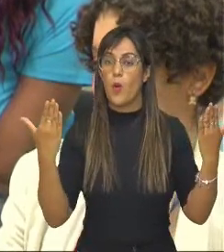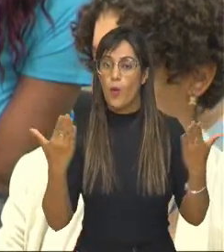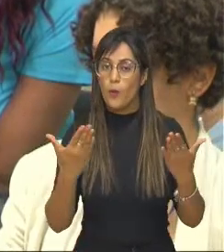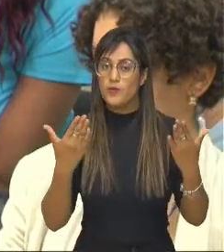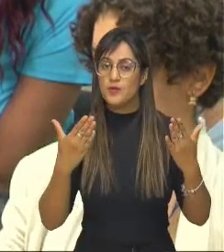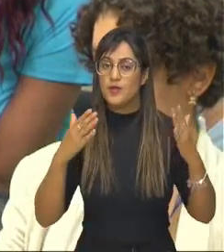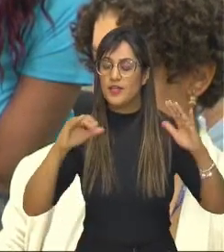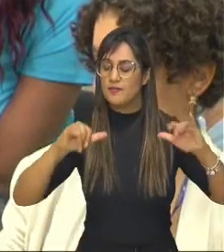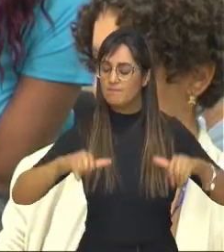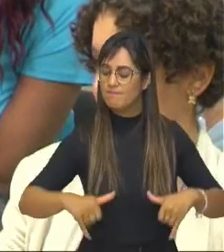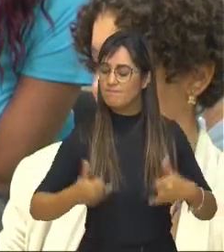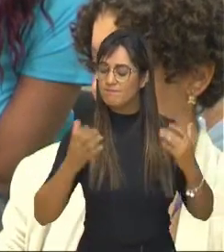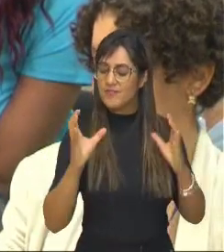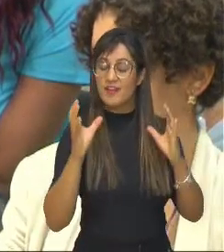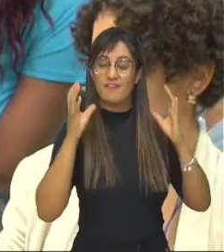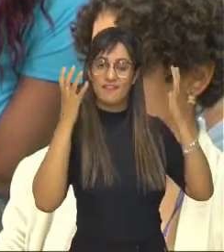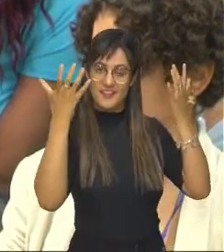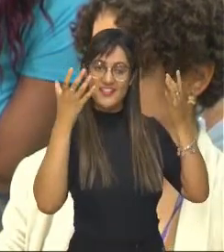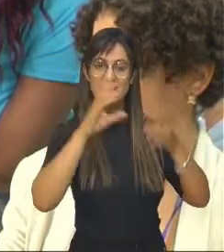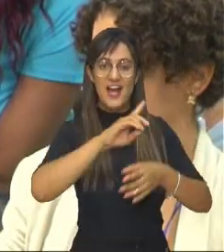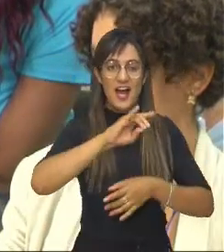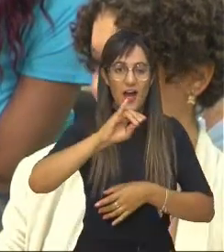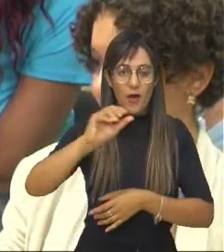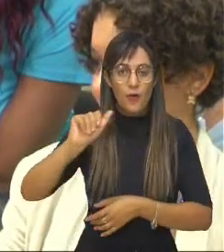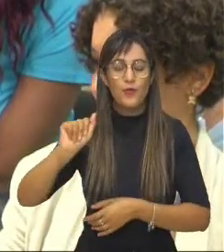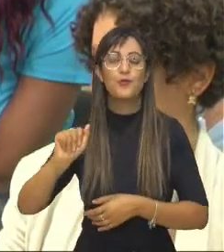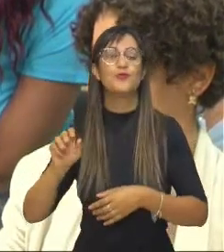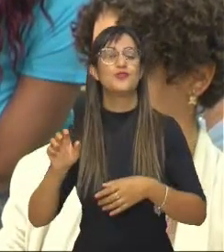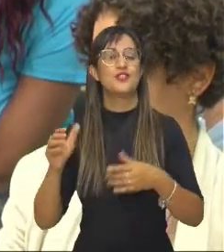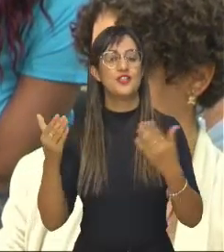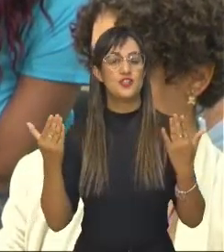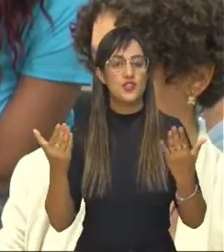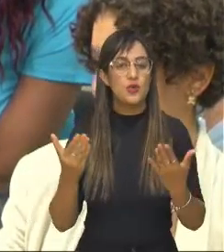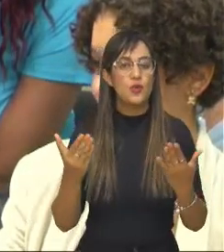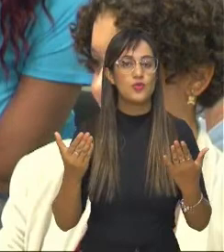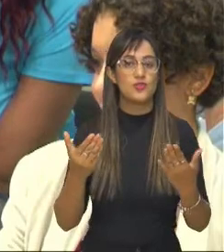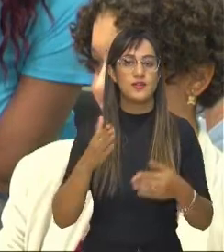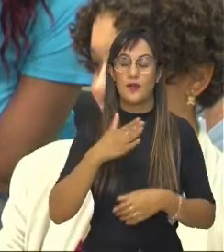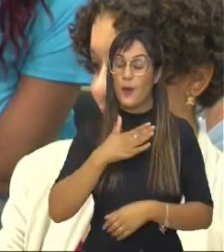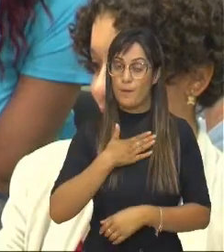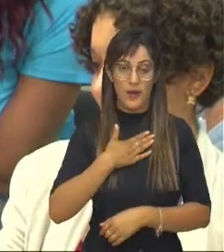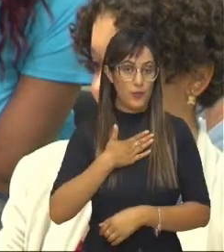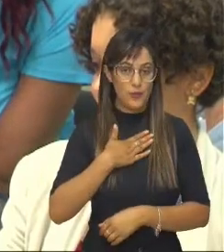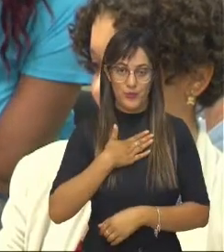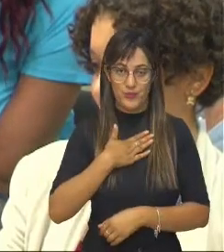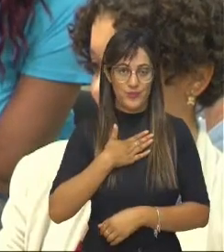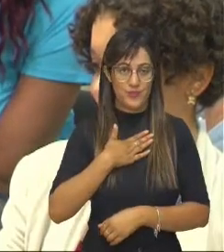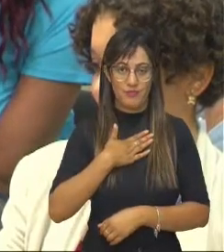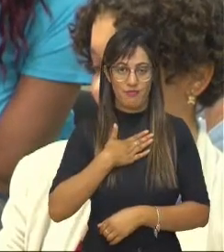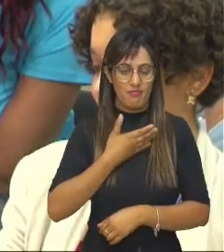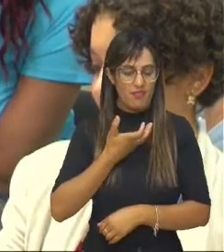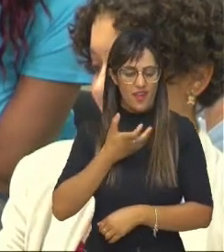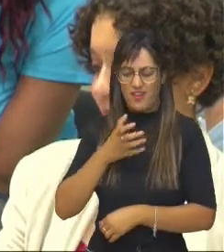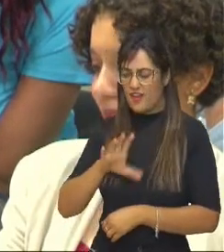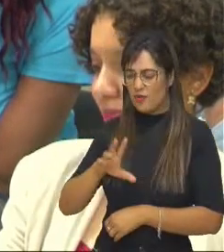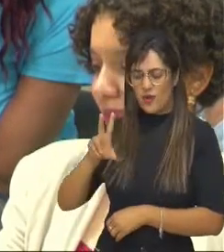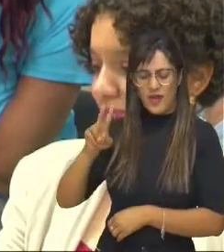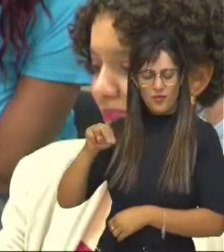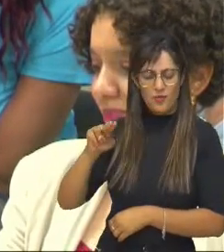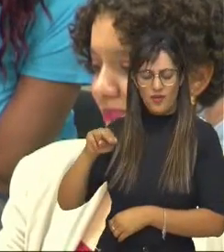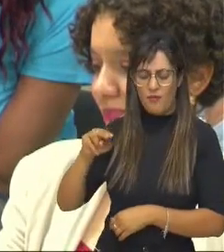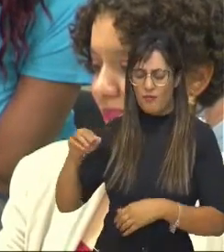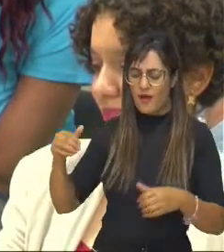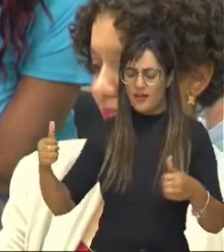festejar o dia que eu me despeço desse medo, que ele não é meu. E eu não quero nunca mais chegar perto